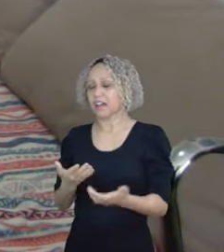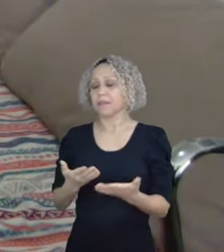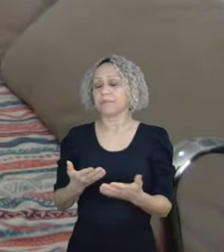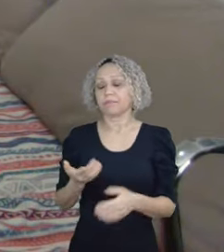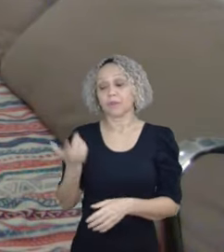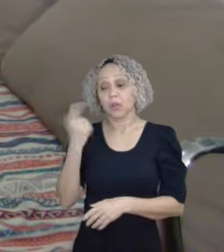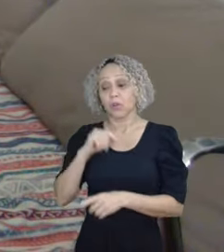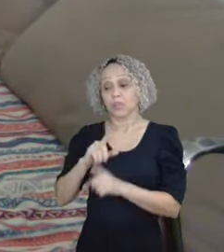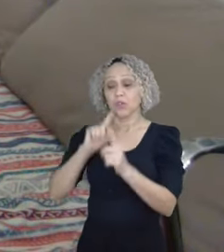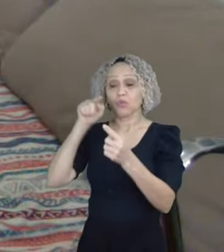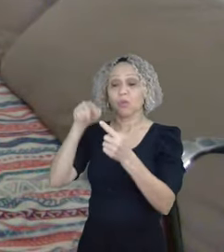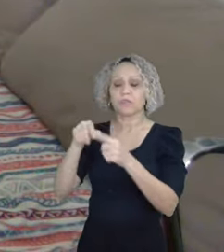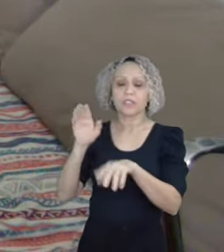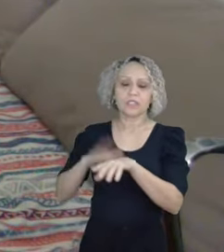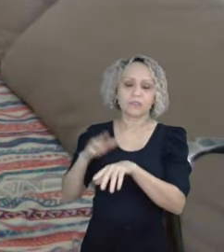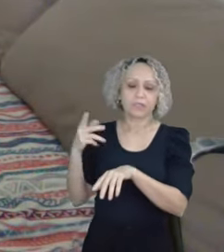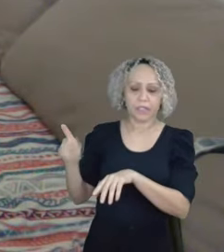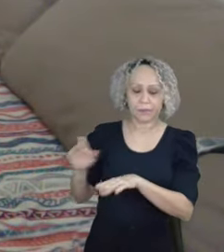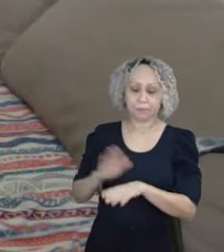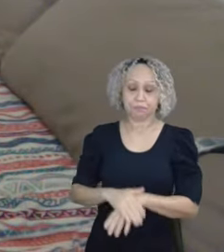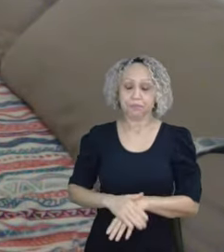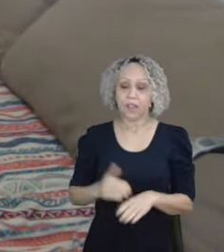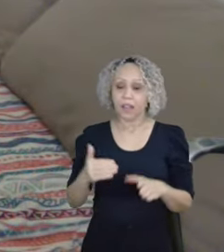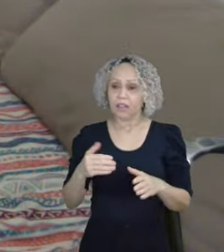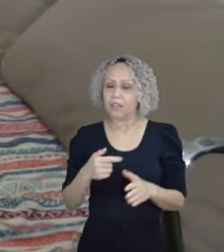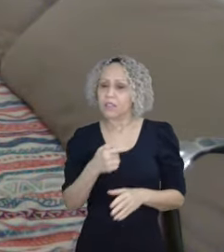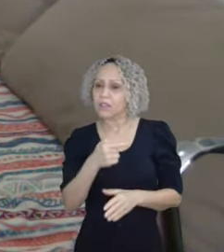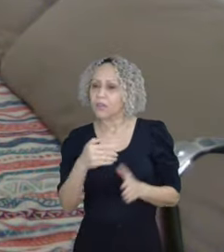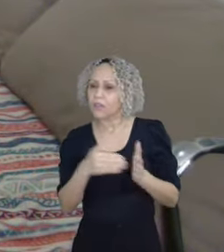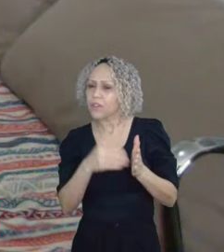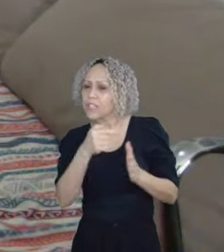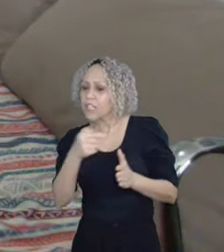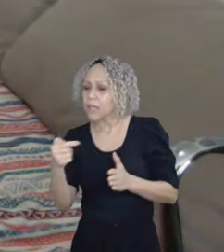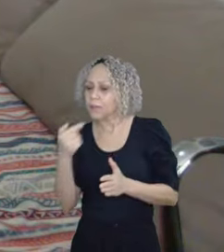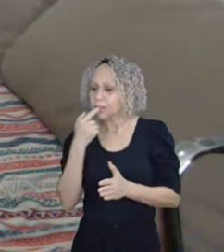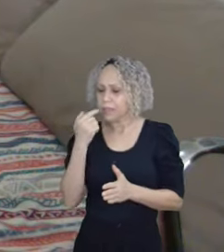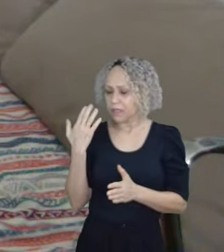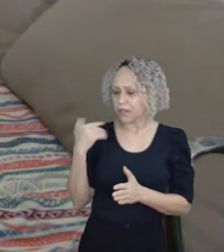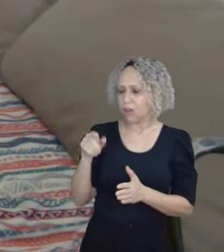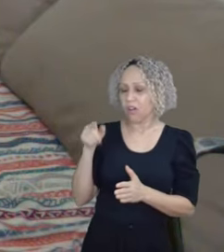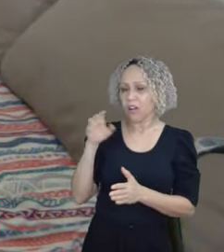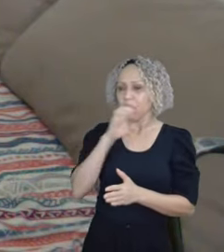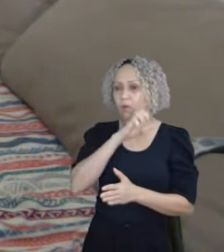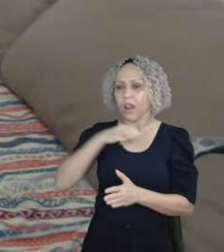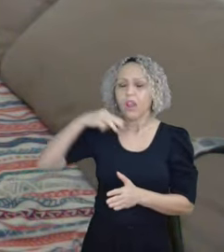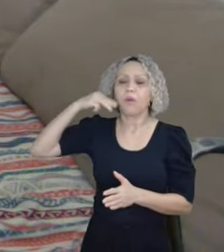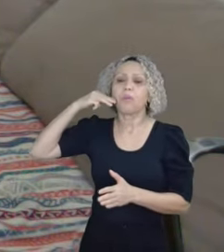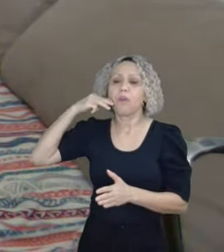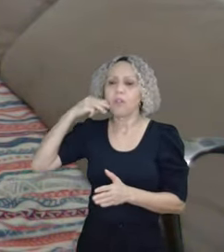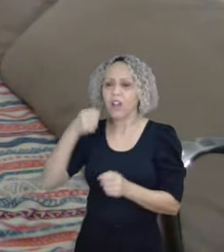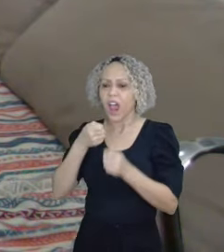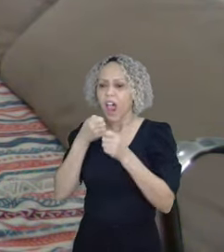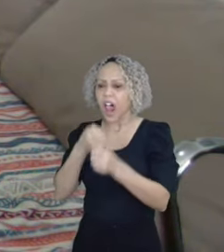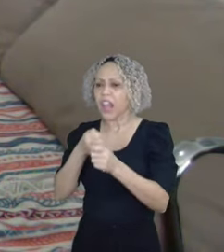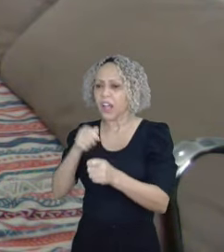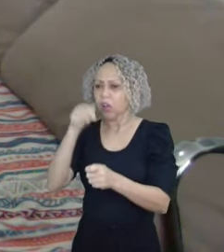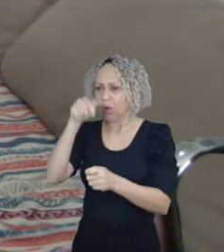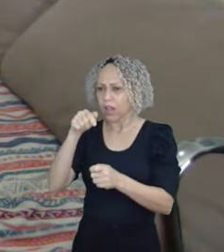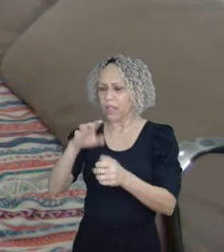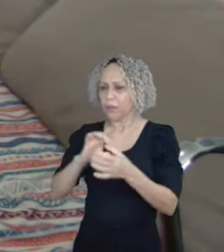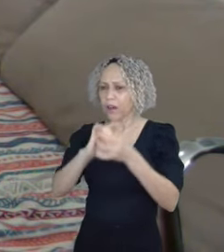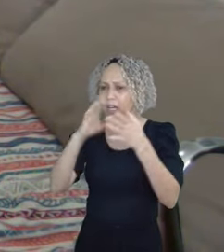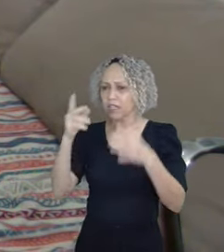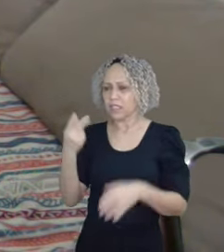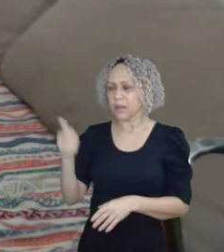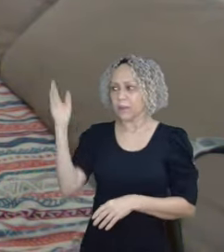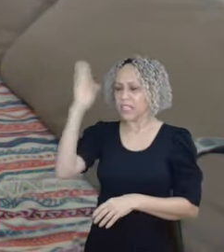semana, como todo mundo está sabendo aí, ele atacou a democracia brasileira na figura institucional do ministro do STF,